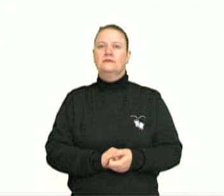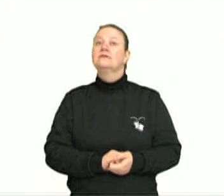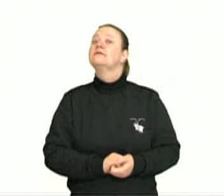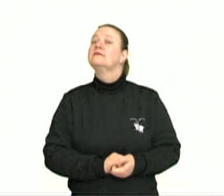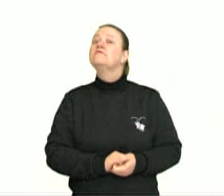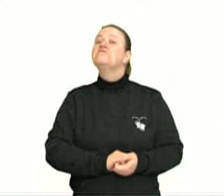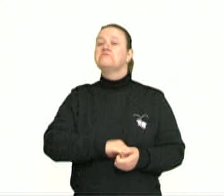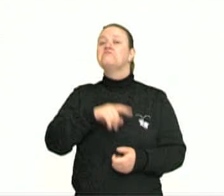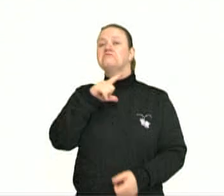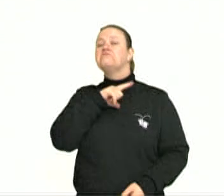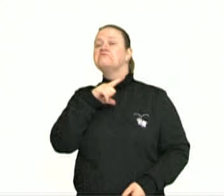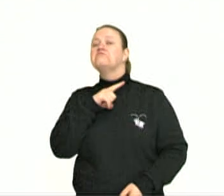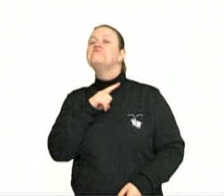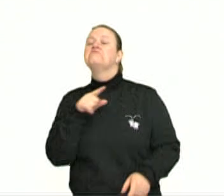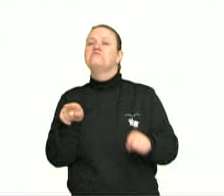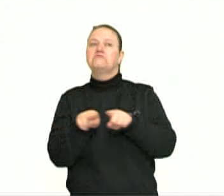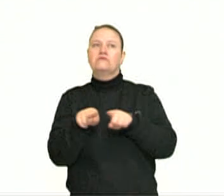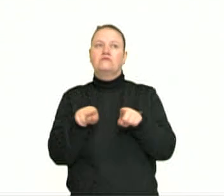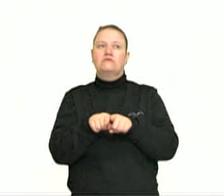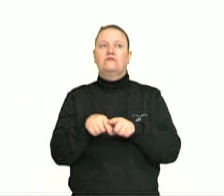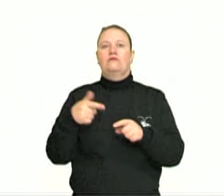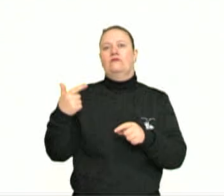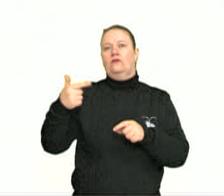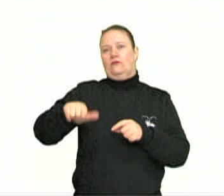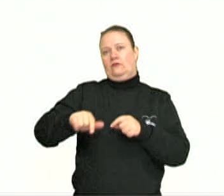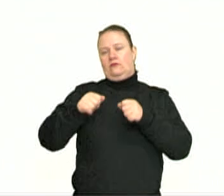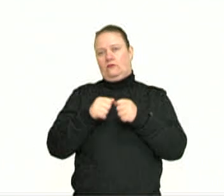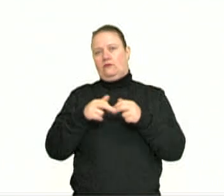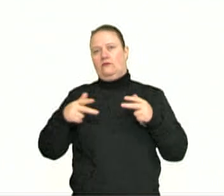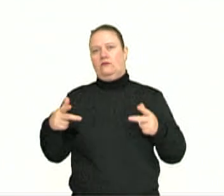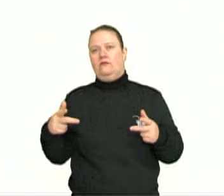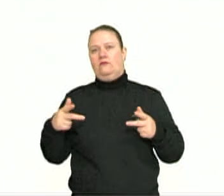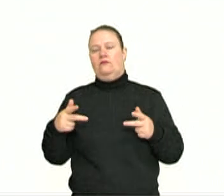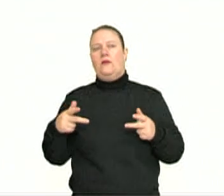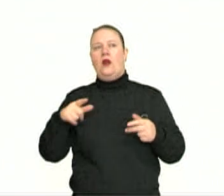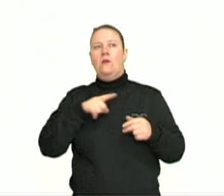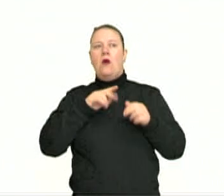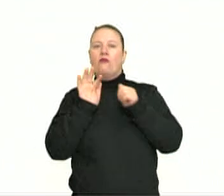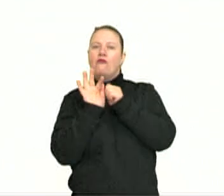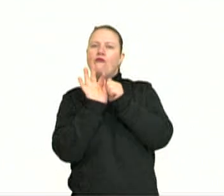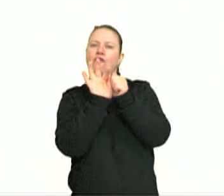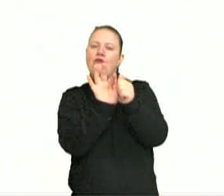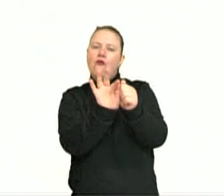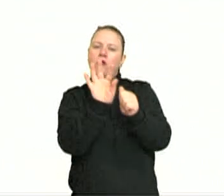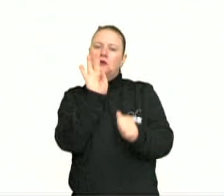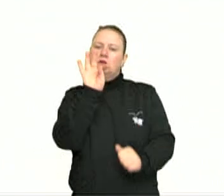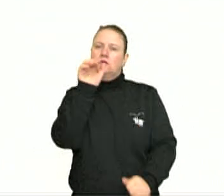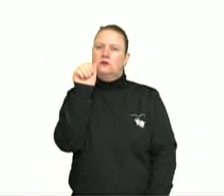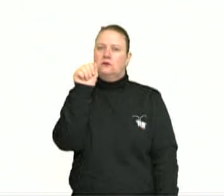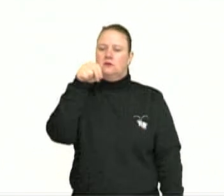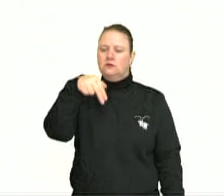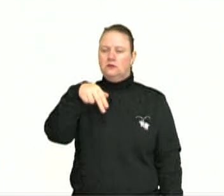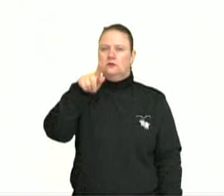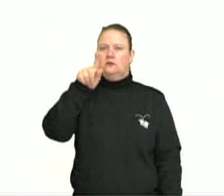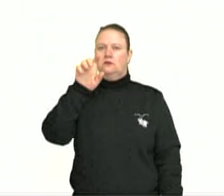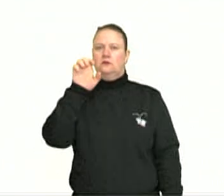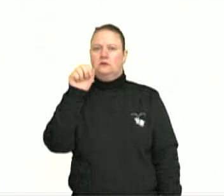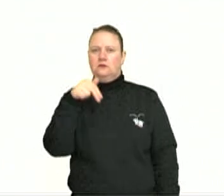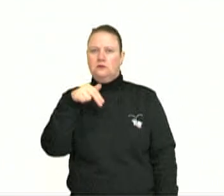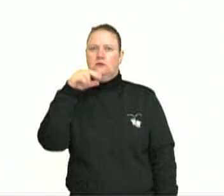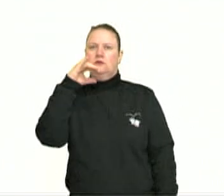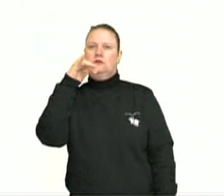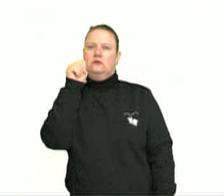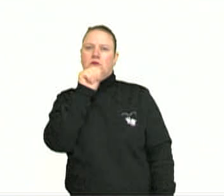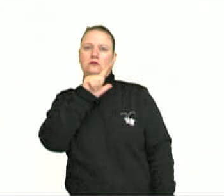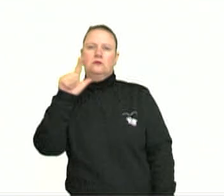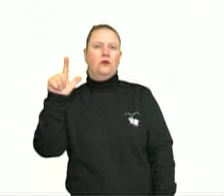Então, existe também uma outra coisa, se você for analisar, que é a força tangencial, que causa mudança no módulo da velocidade, ou seja, causa